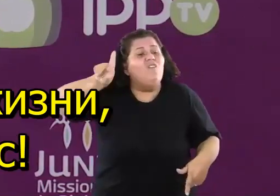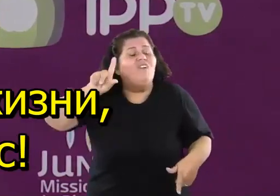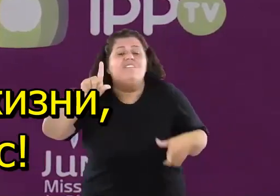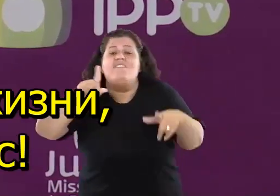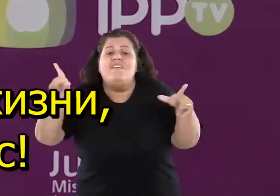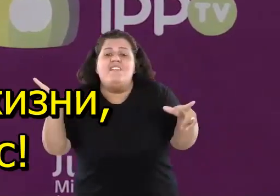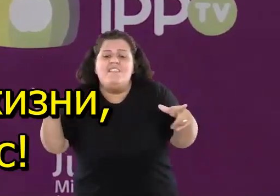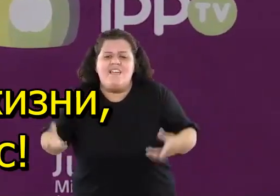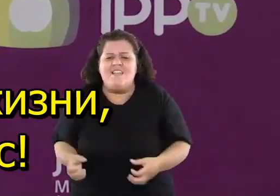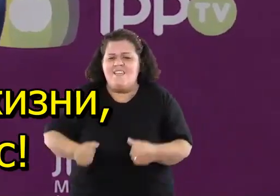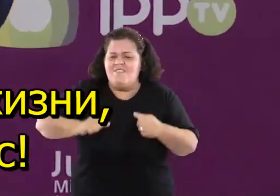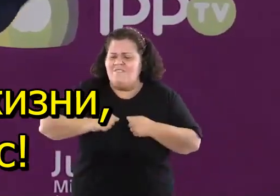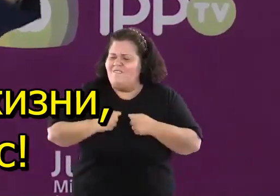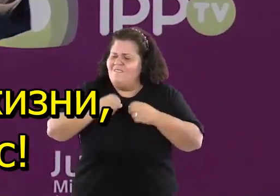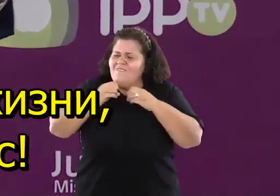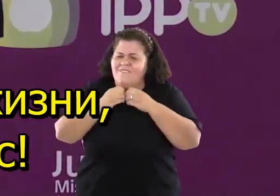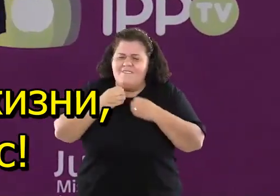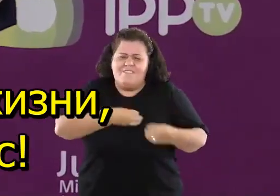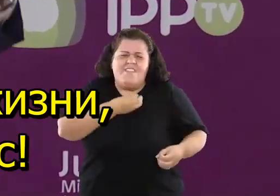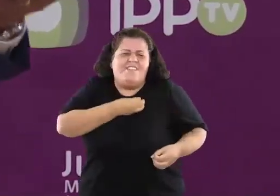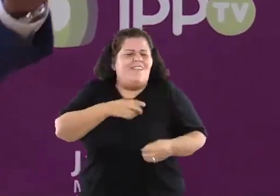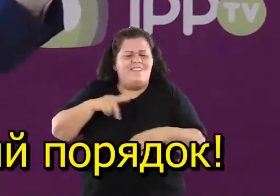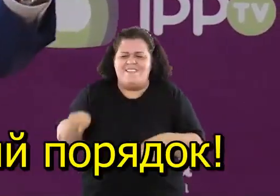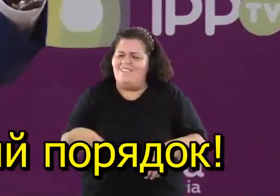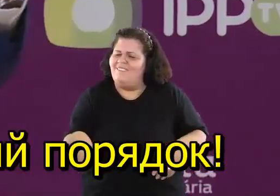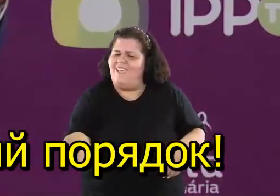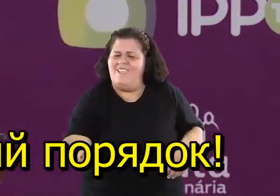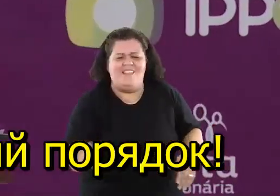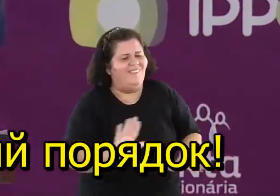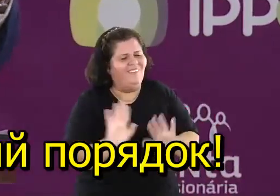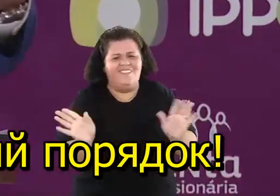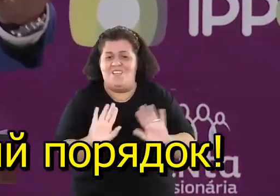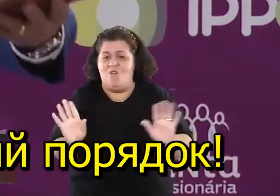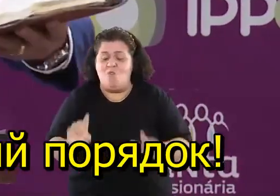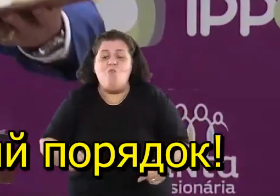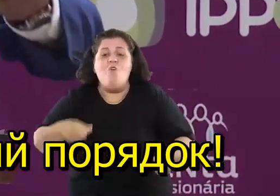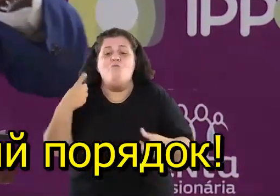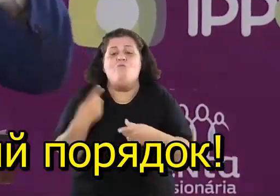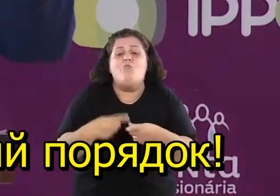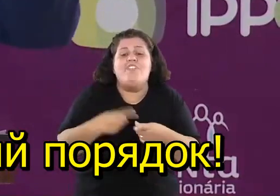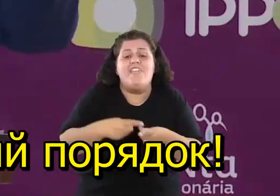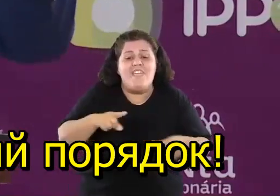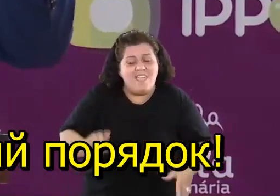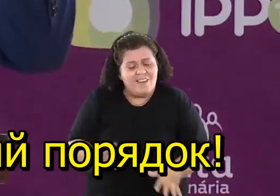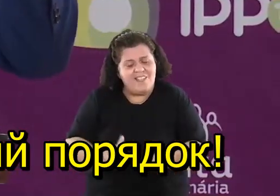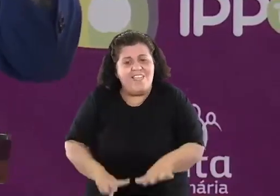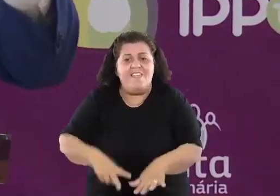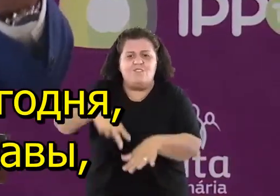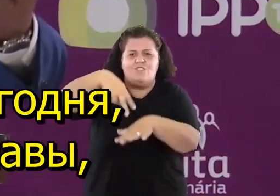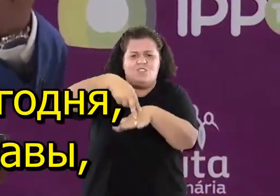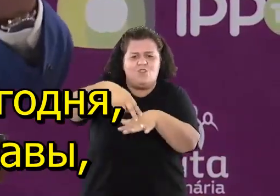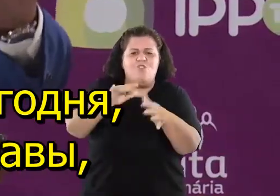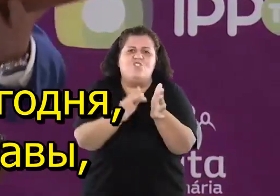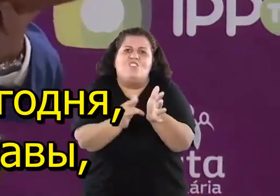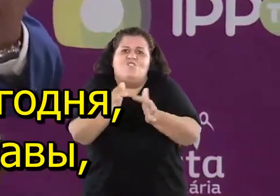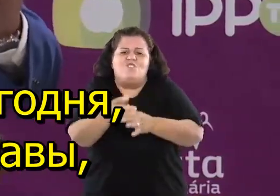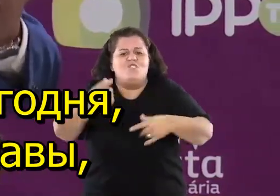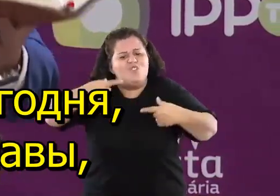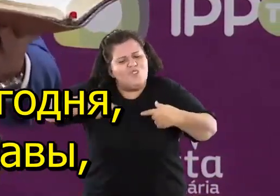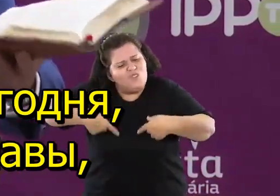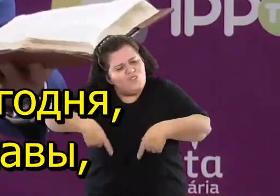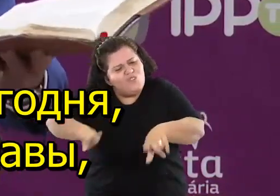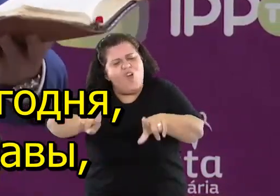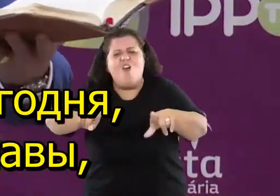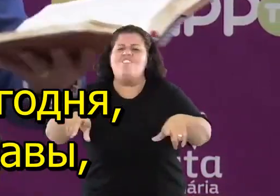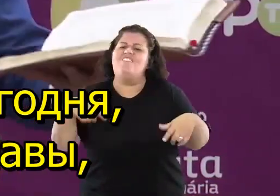haveria vida eterna para nós, não haveria céu para nós. Ele ressuscitou, uma nova ordem foi inaugurada, e por isso você e eu estamos